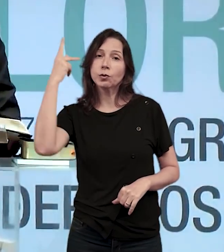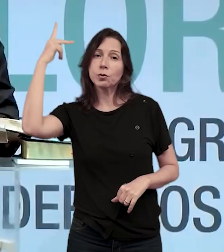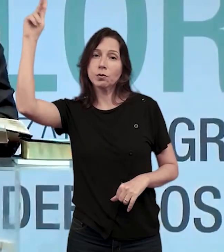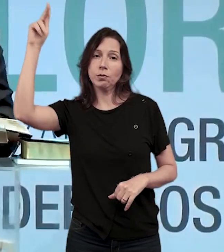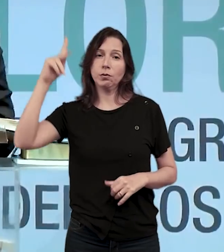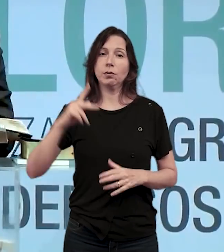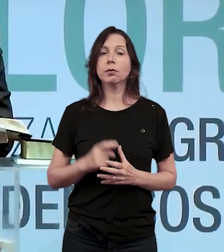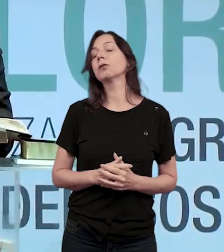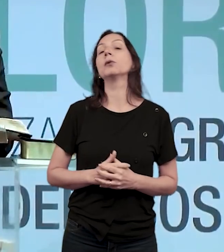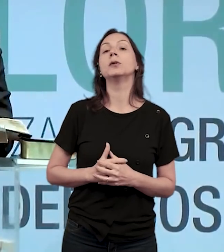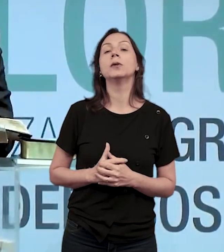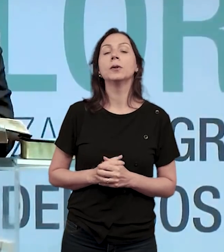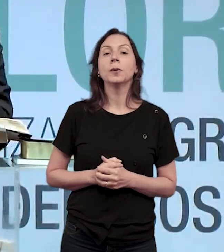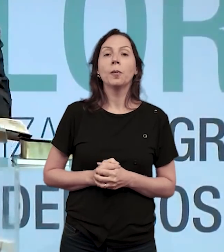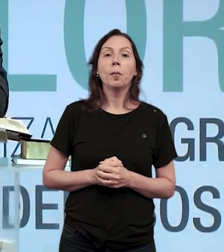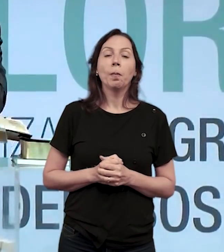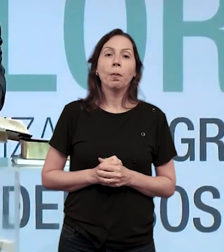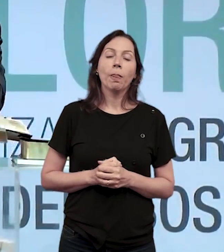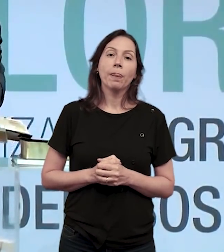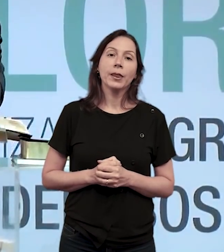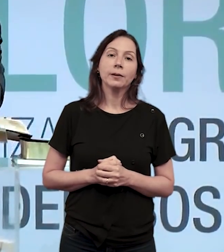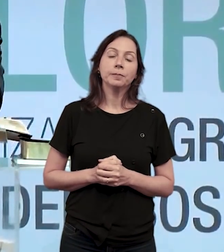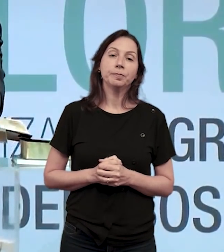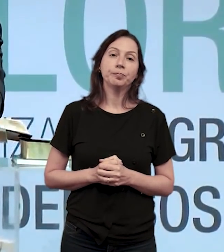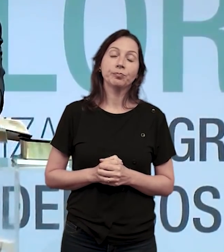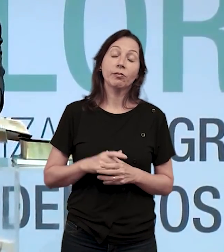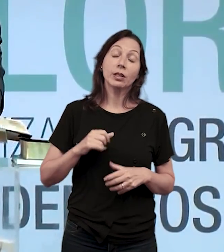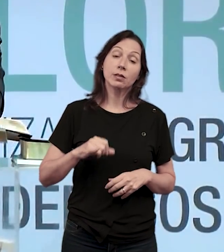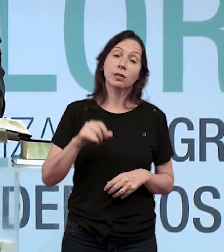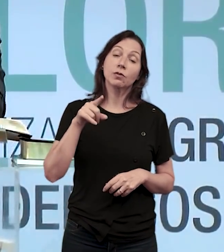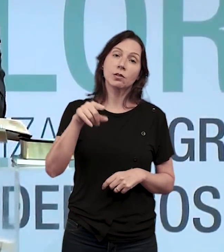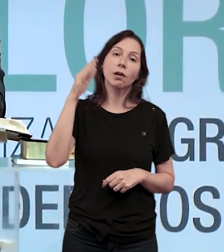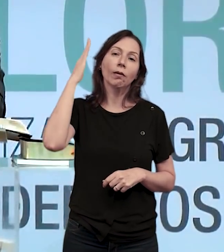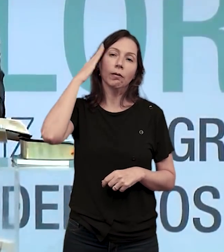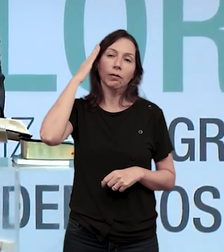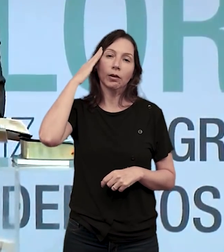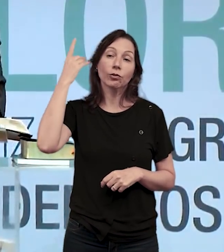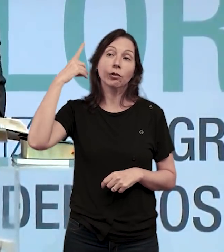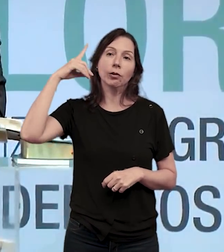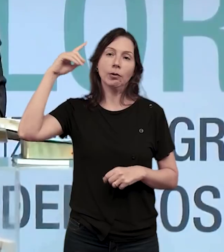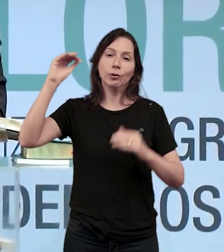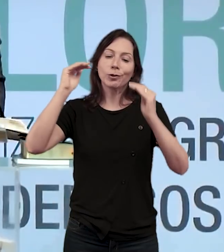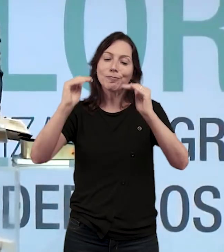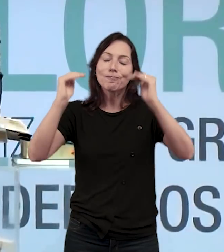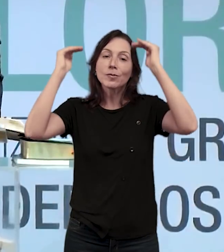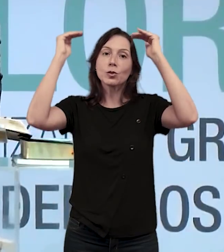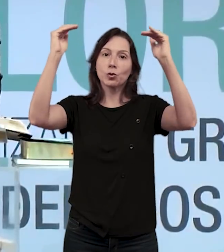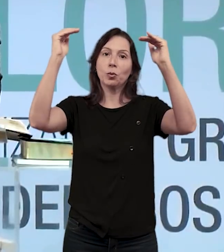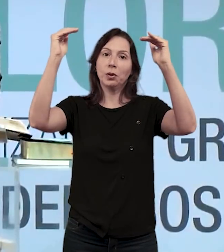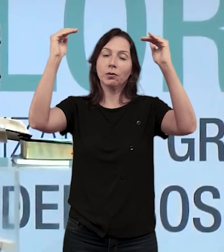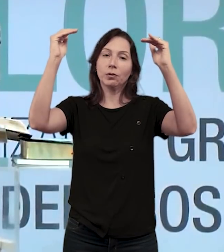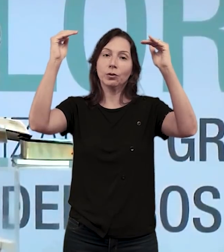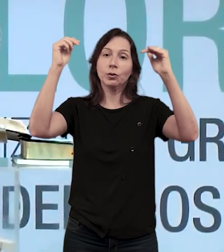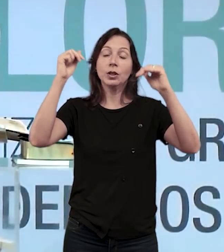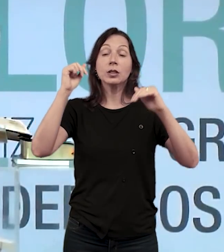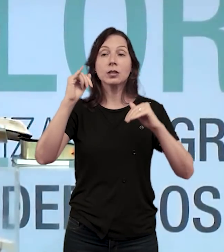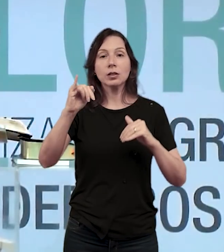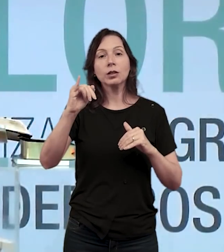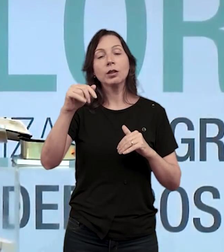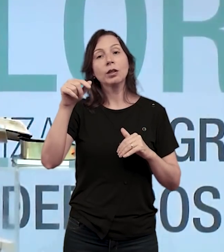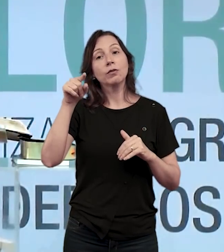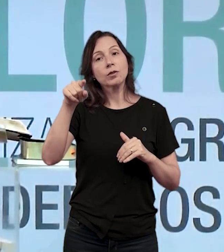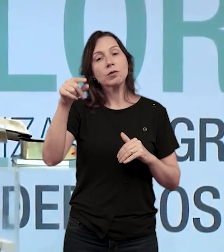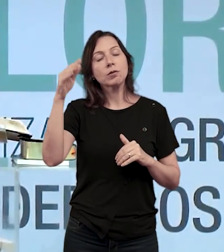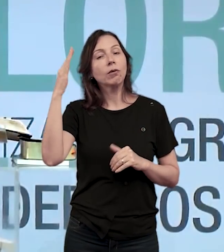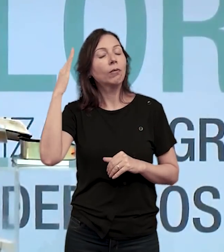seus filhos. Se você entende que Deus é soberano, e Ele é, se você entende que não existe acaso,